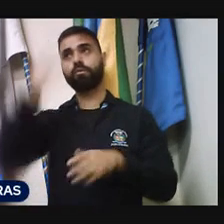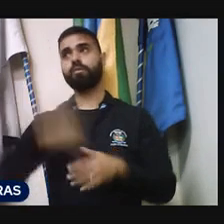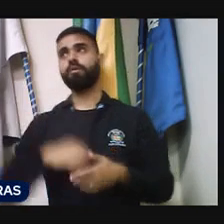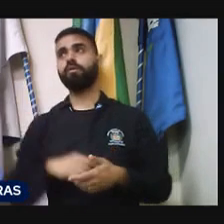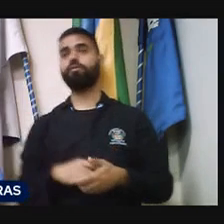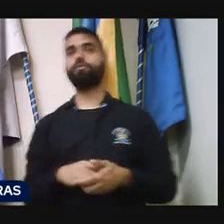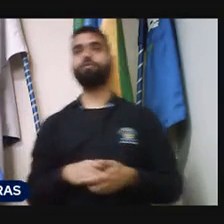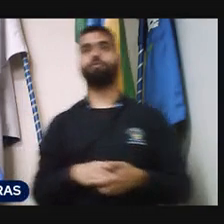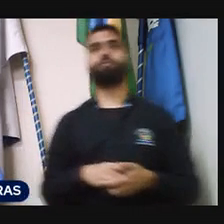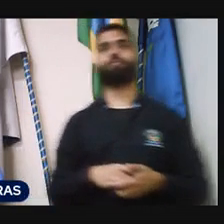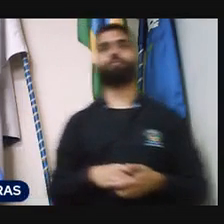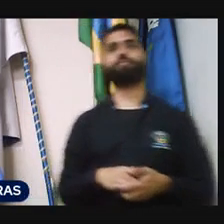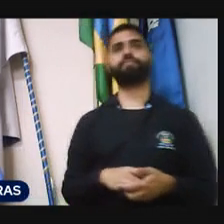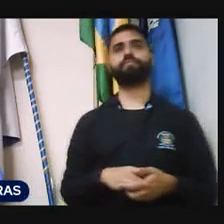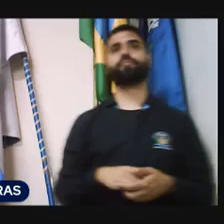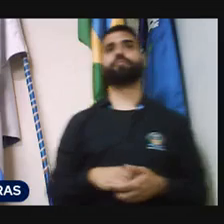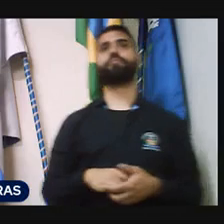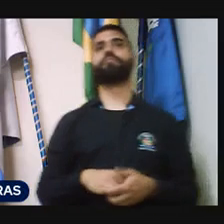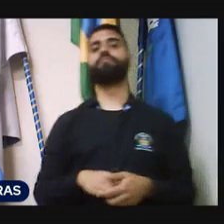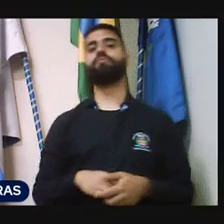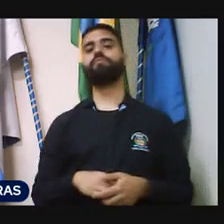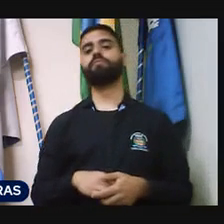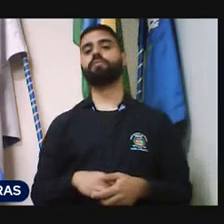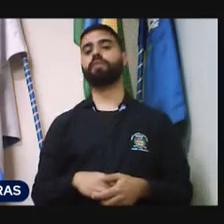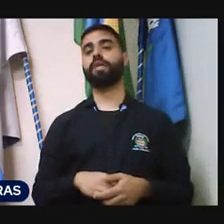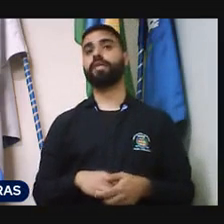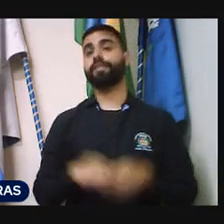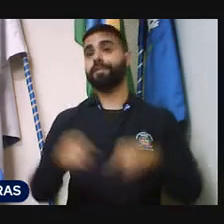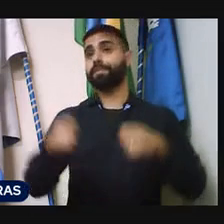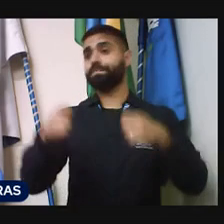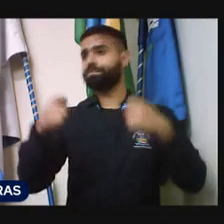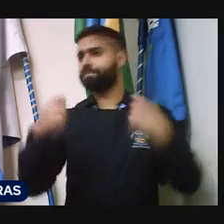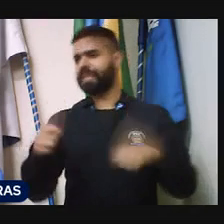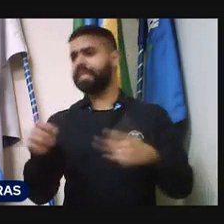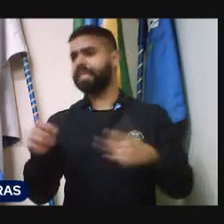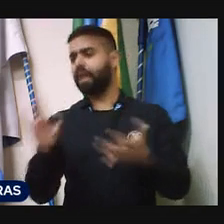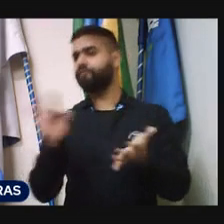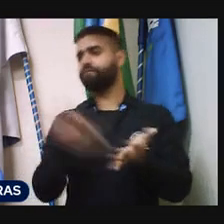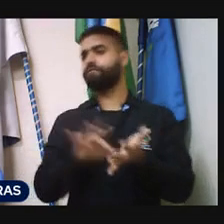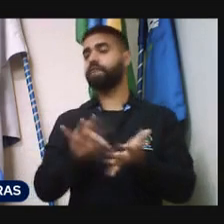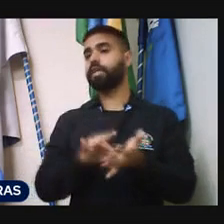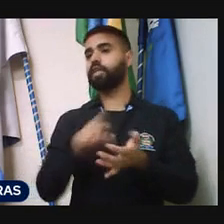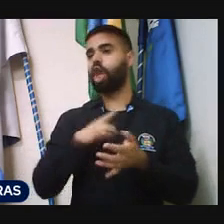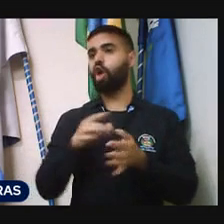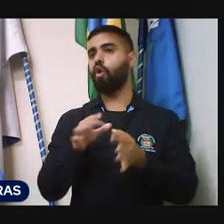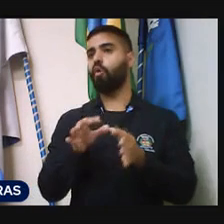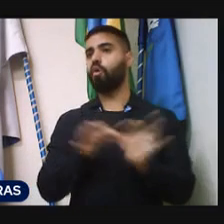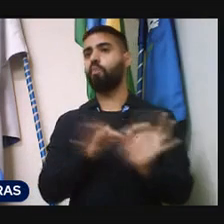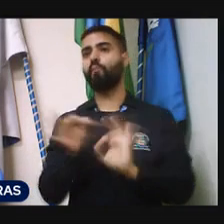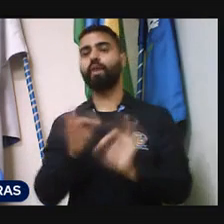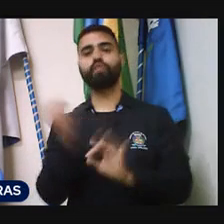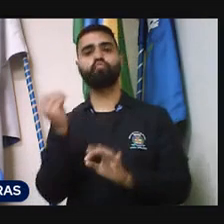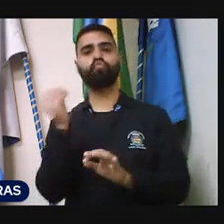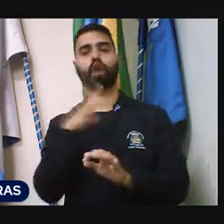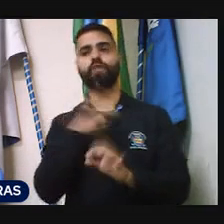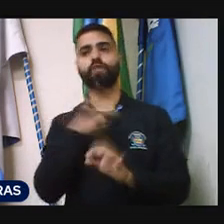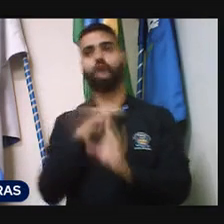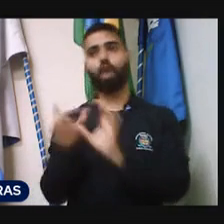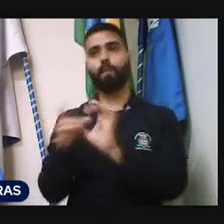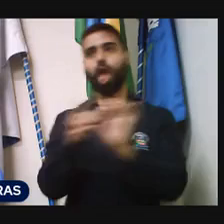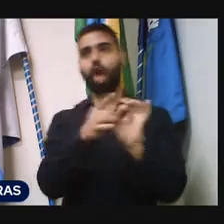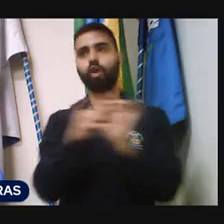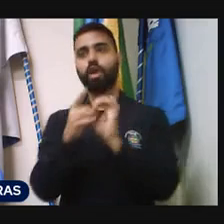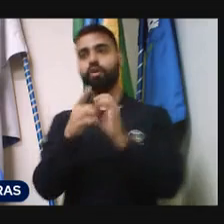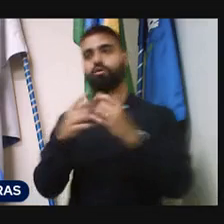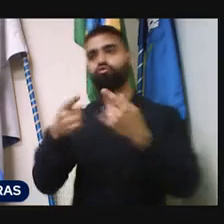falou já tô até desanimado com isso então precisamos realmente de um de um projeto novo de uma união dos